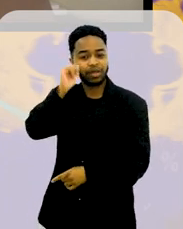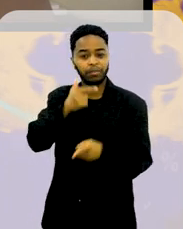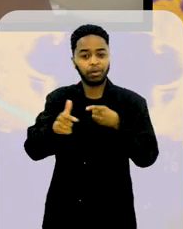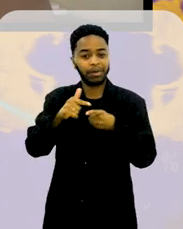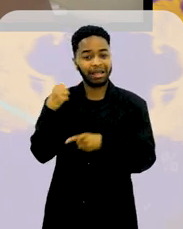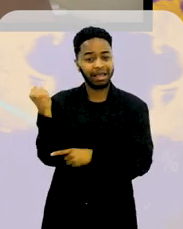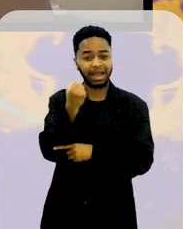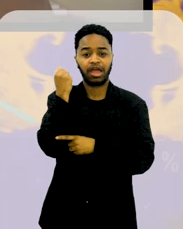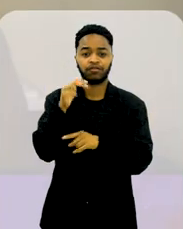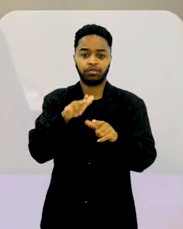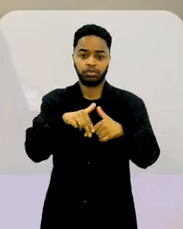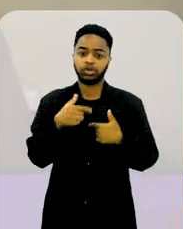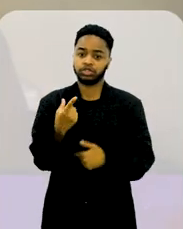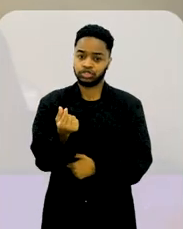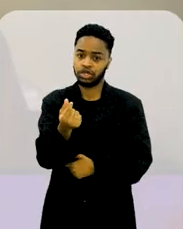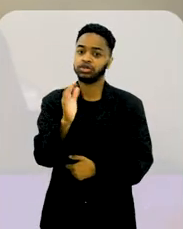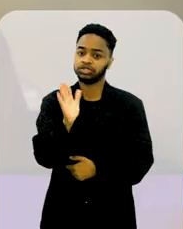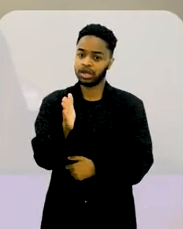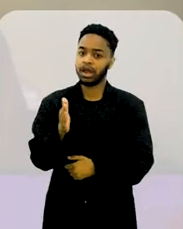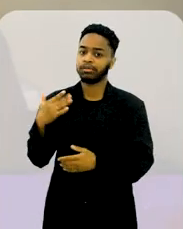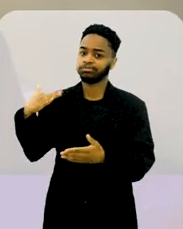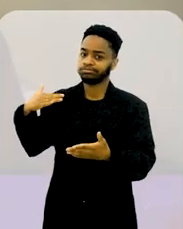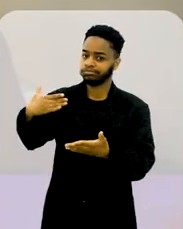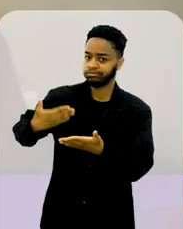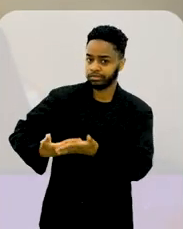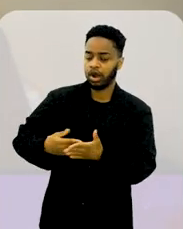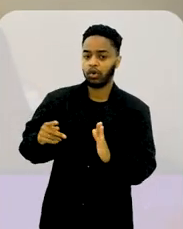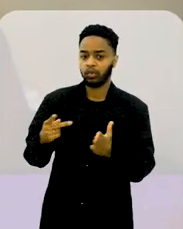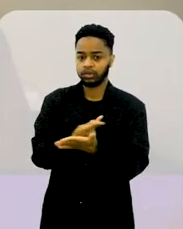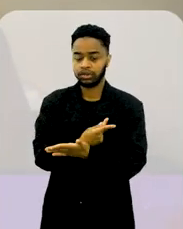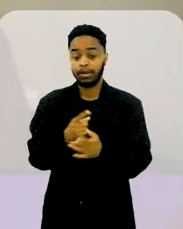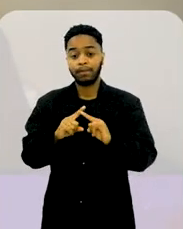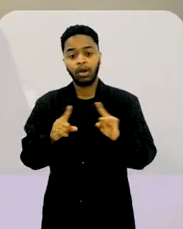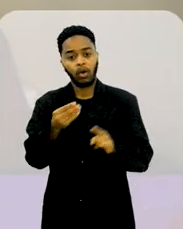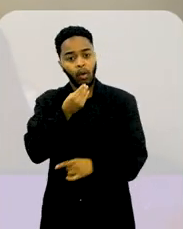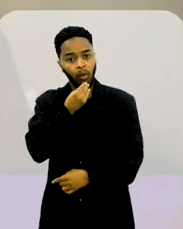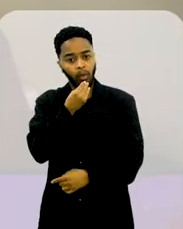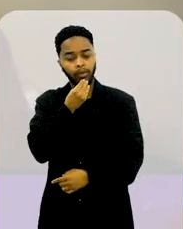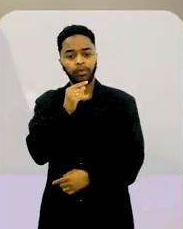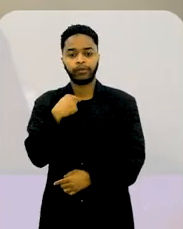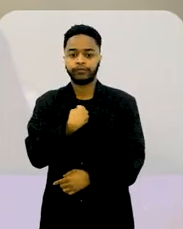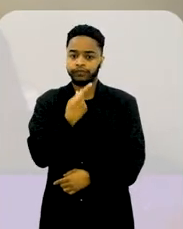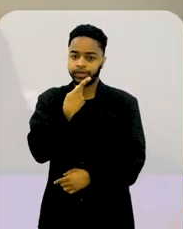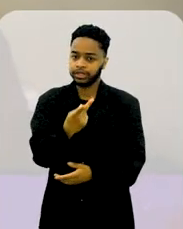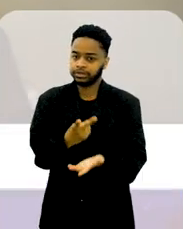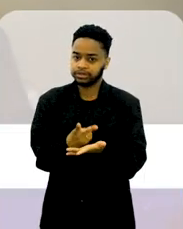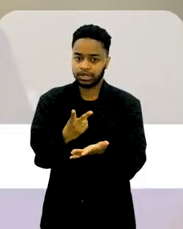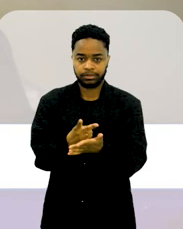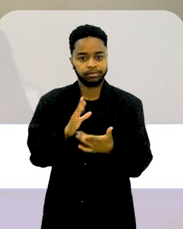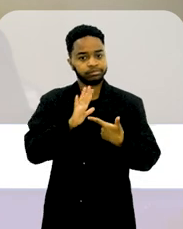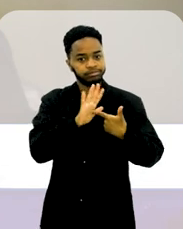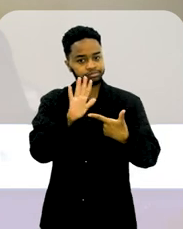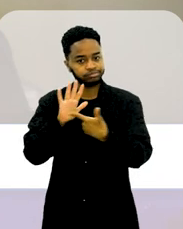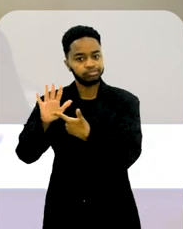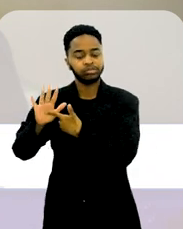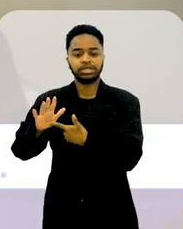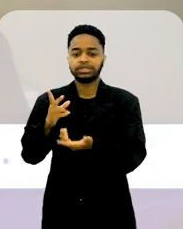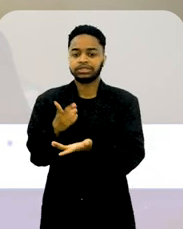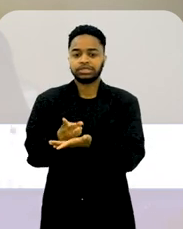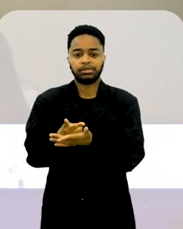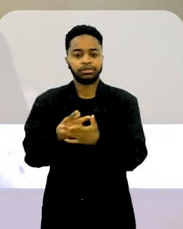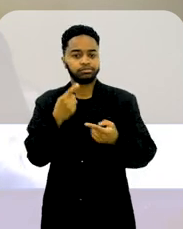grave financeiro que ele atravessa já algumas décadas agora é claro Rui Eu sempre falei nas transmissões